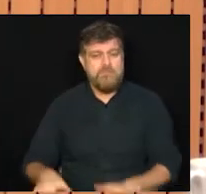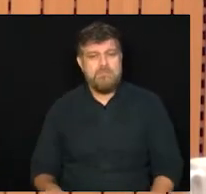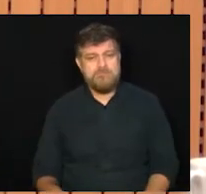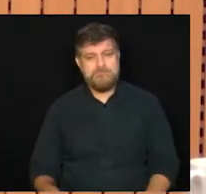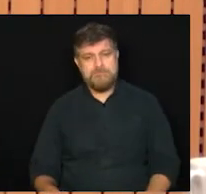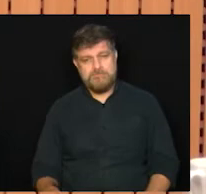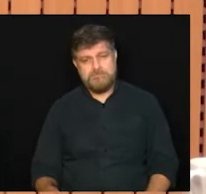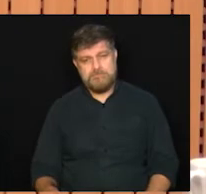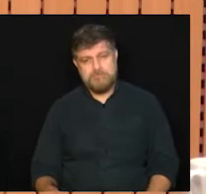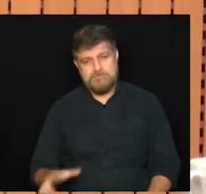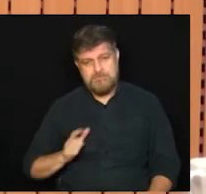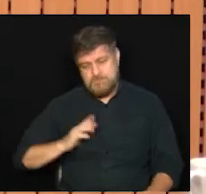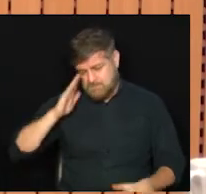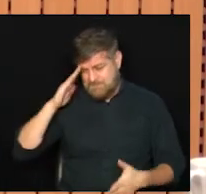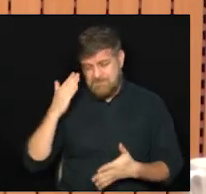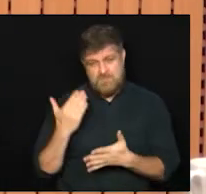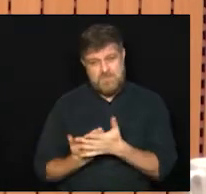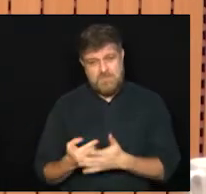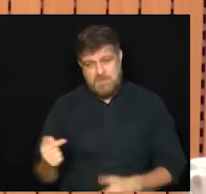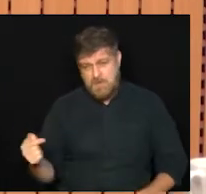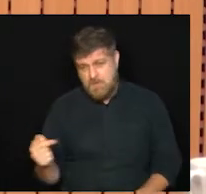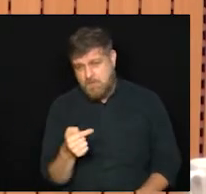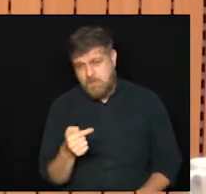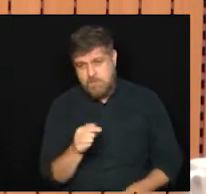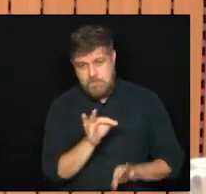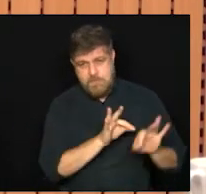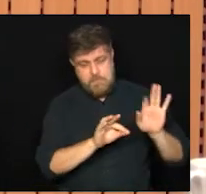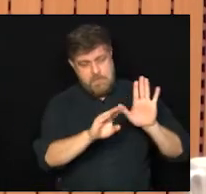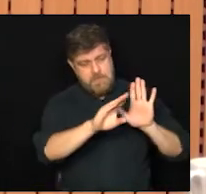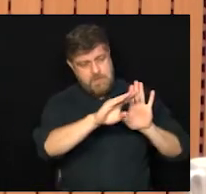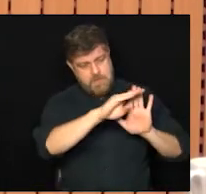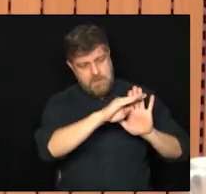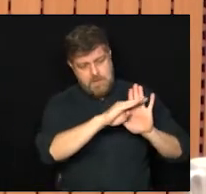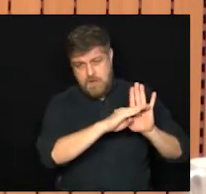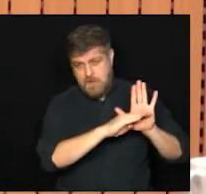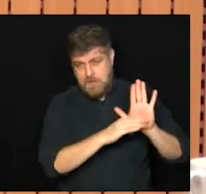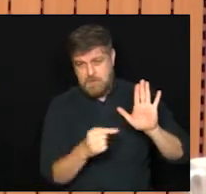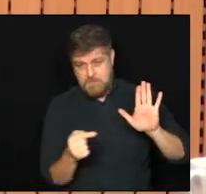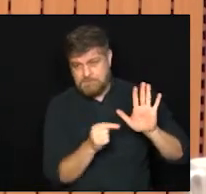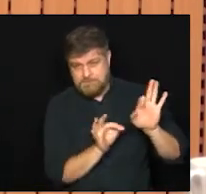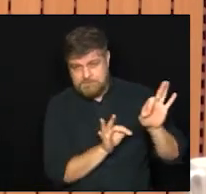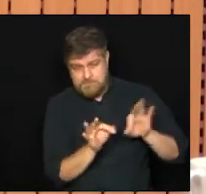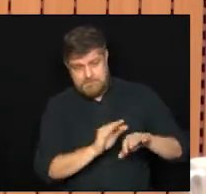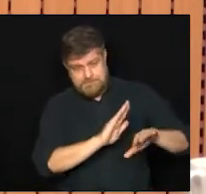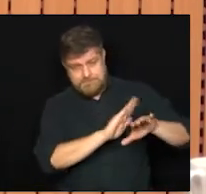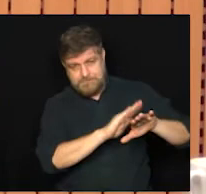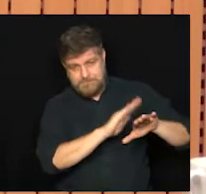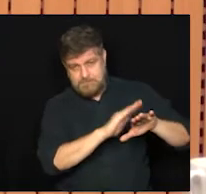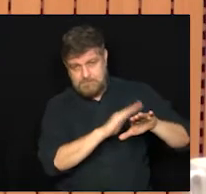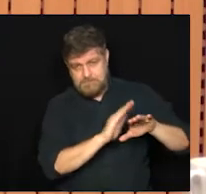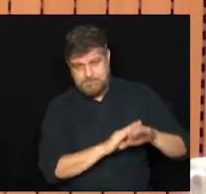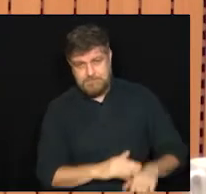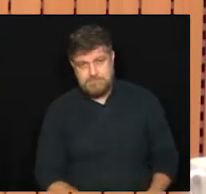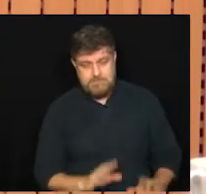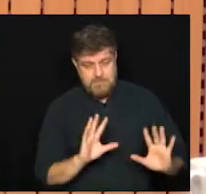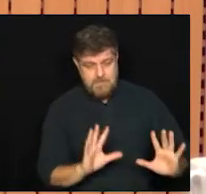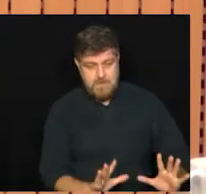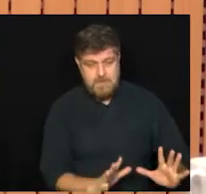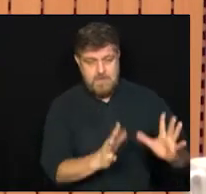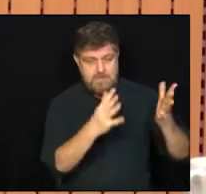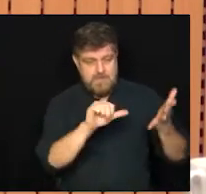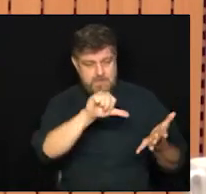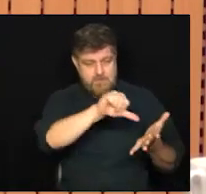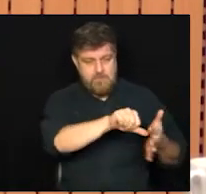E eu creio, então, que esse projeto de lei que está sendo elaborado lá, de eventos,